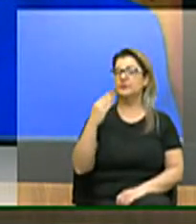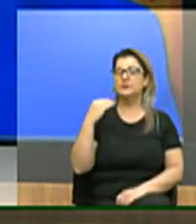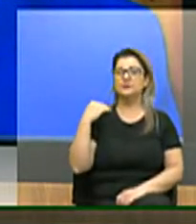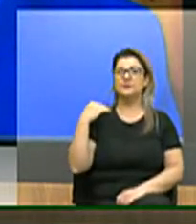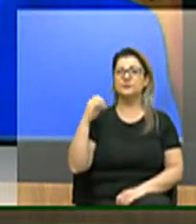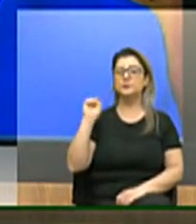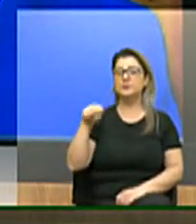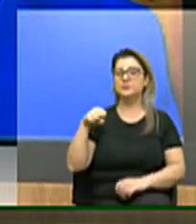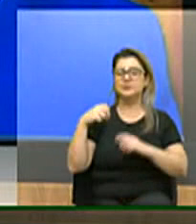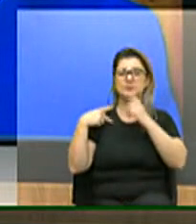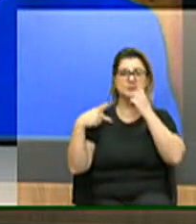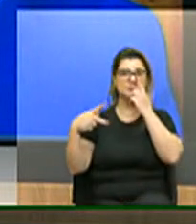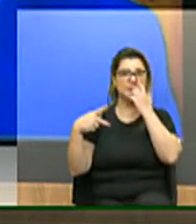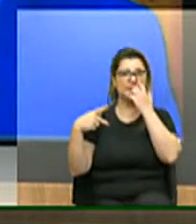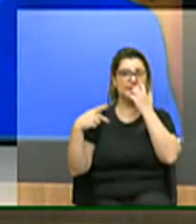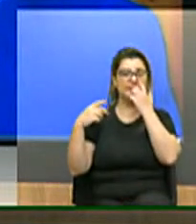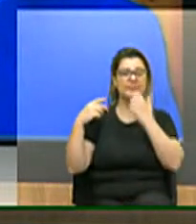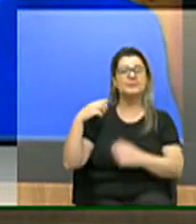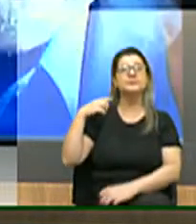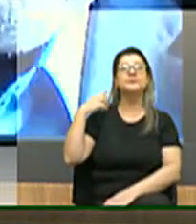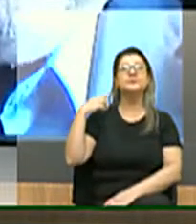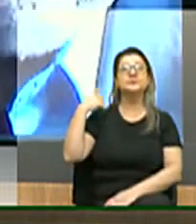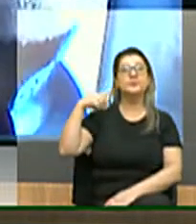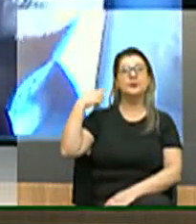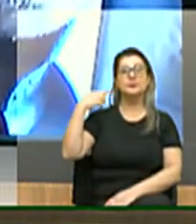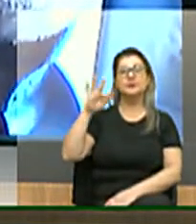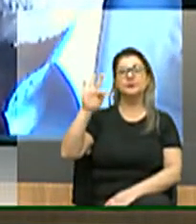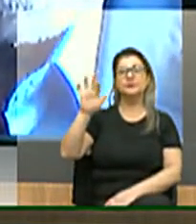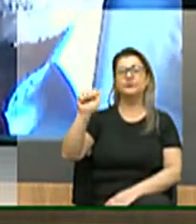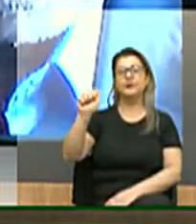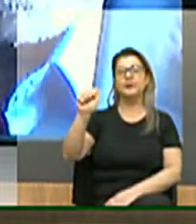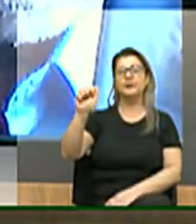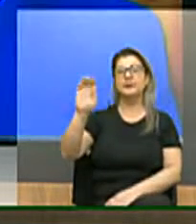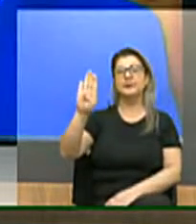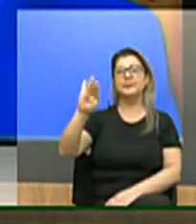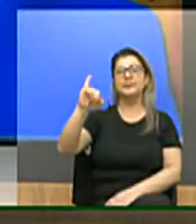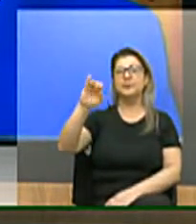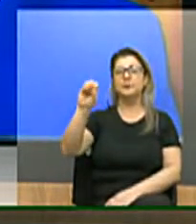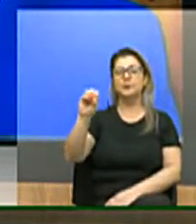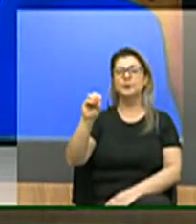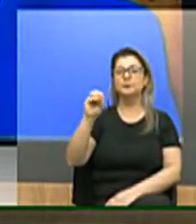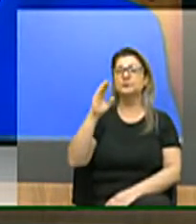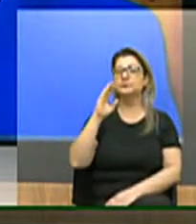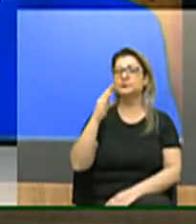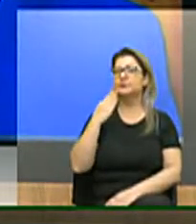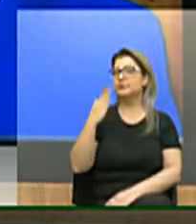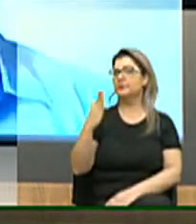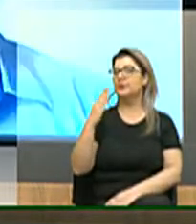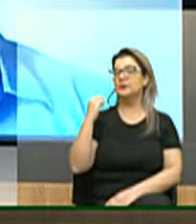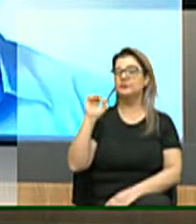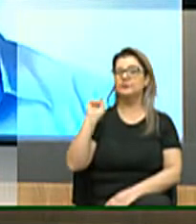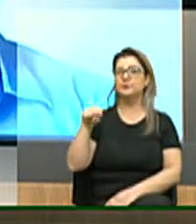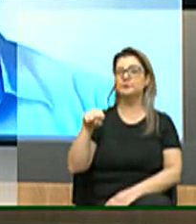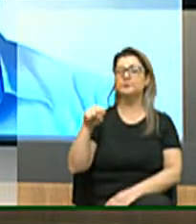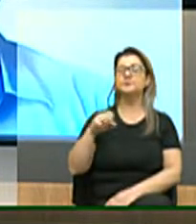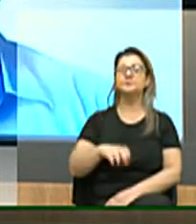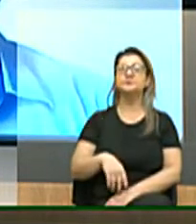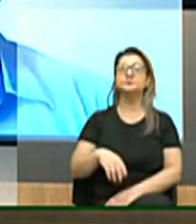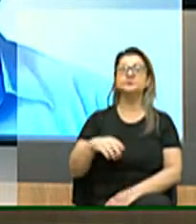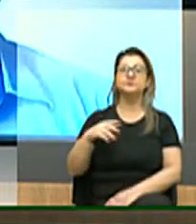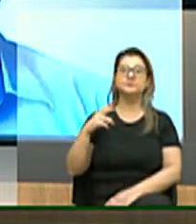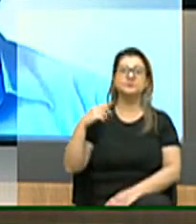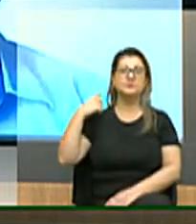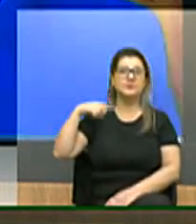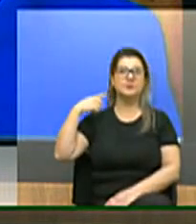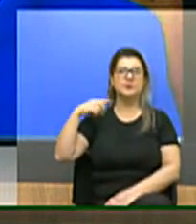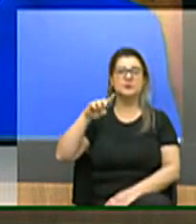Sim, presidente. Deputado Fábio Wasserman. Favorável, presidente. Deputado Giuseppe Riesgo. Voto